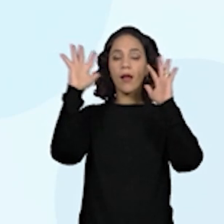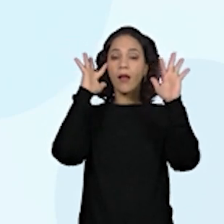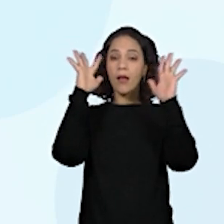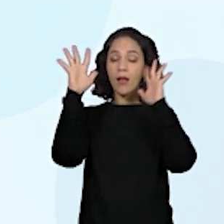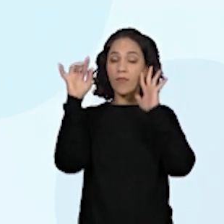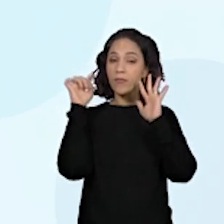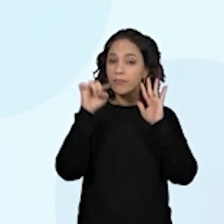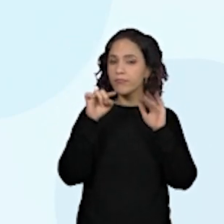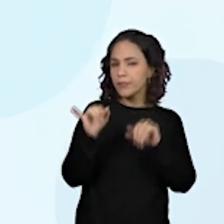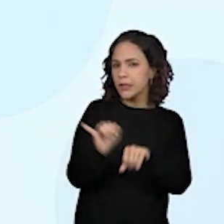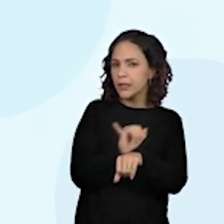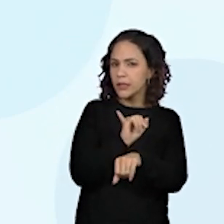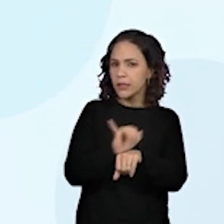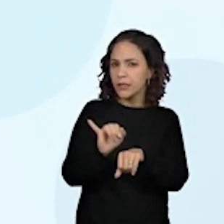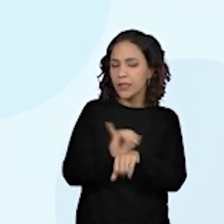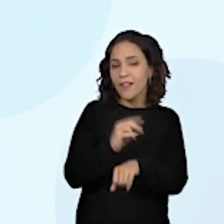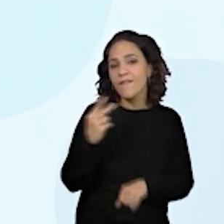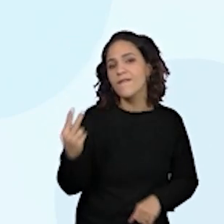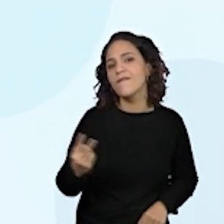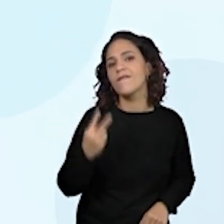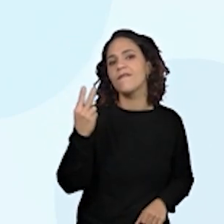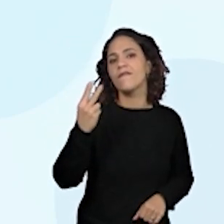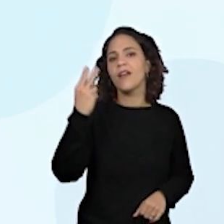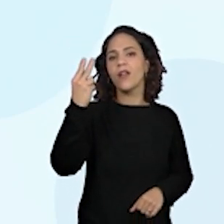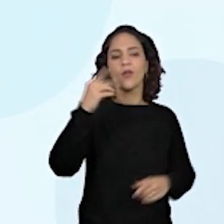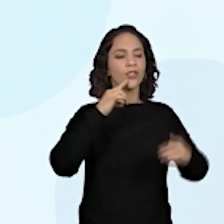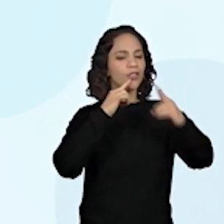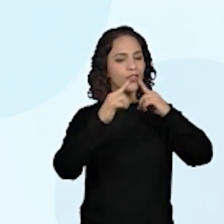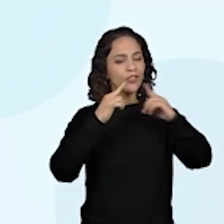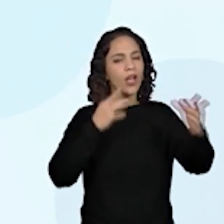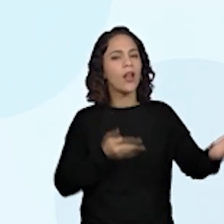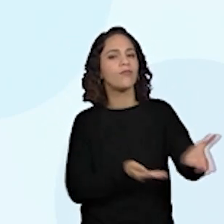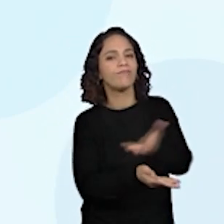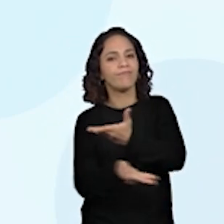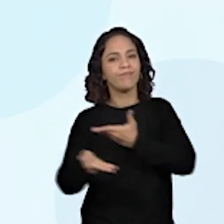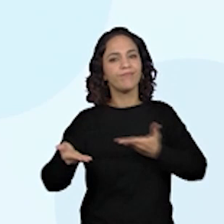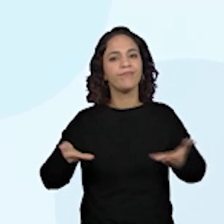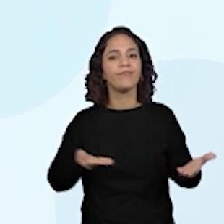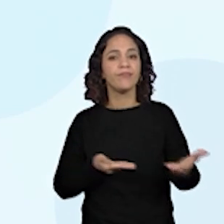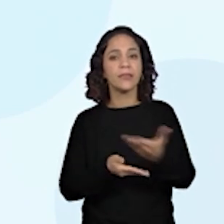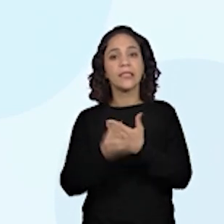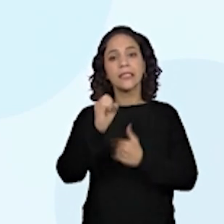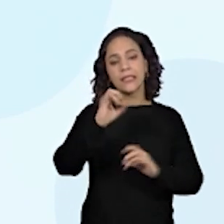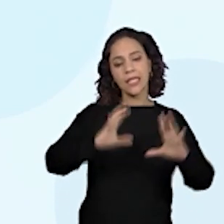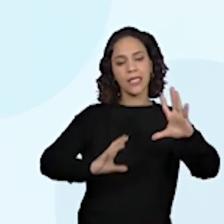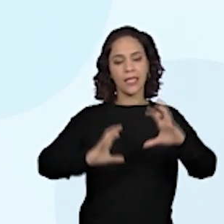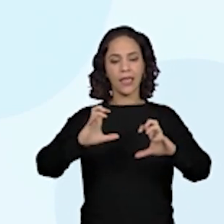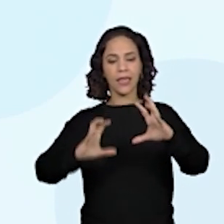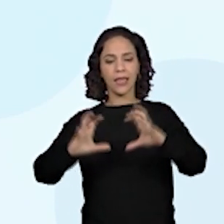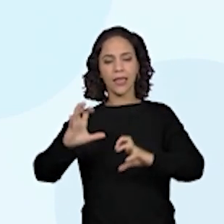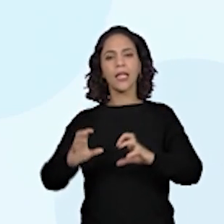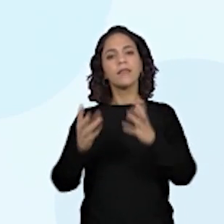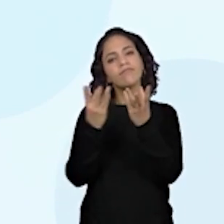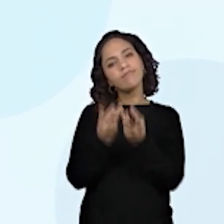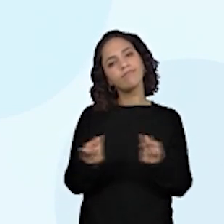instrumento que valoriza o diálogo na resolução de conflitos.